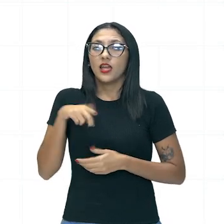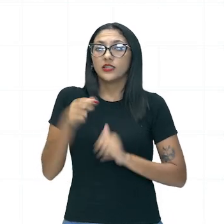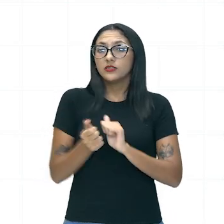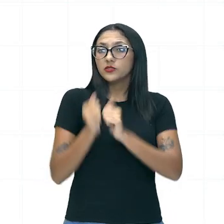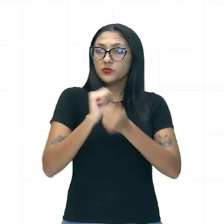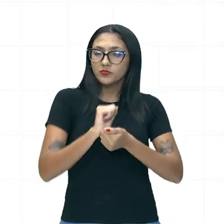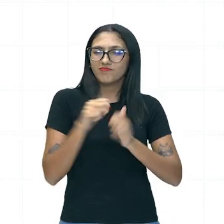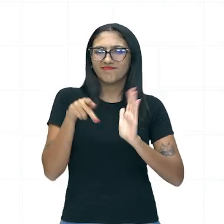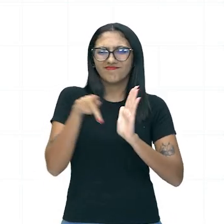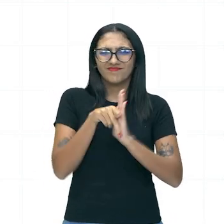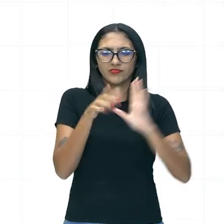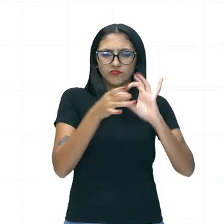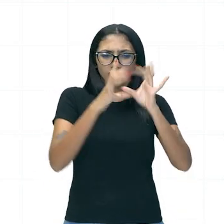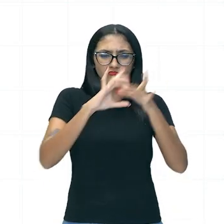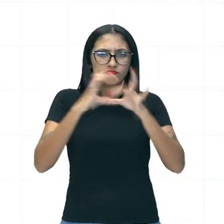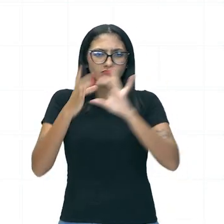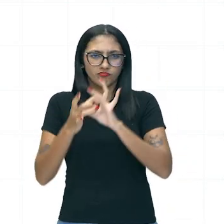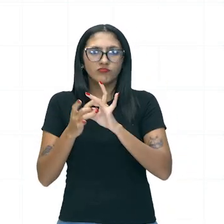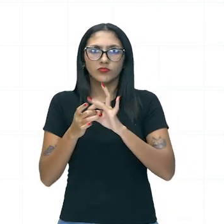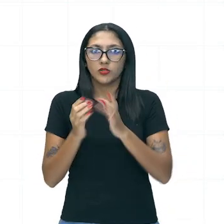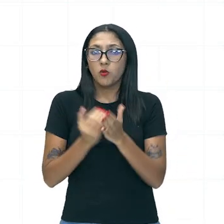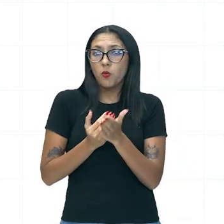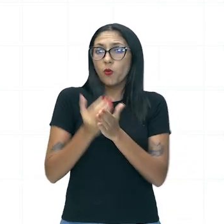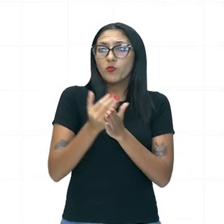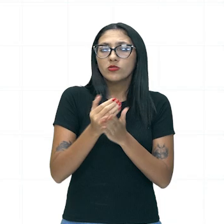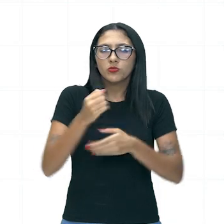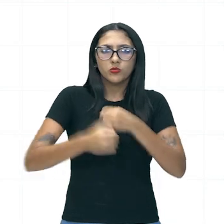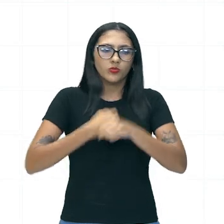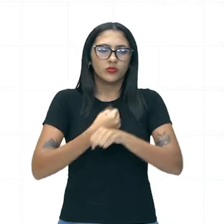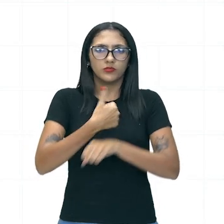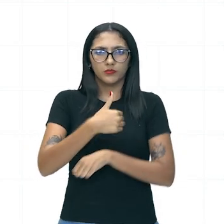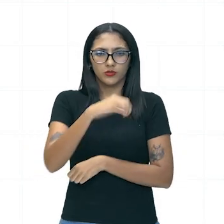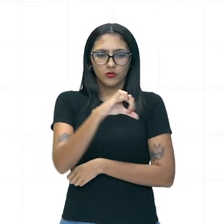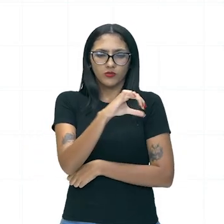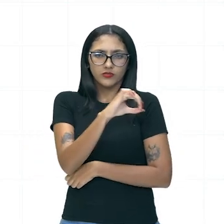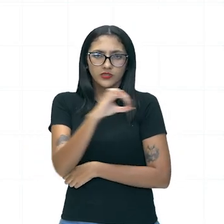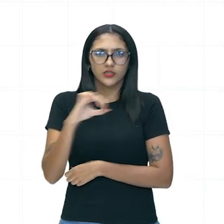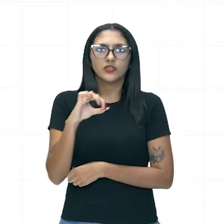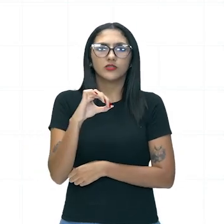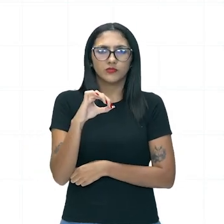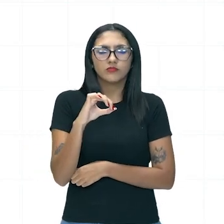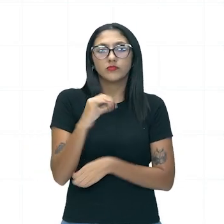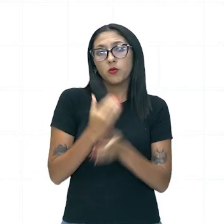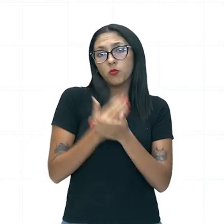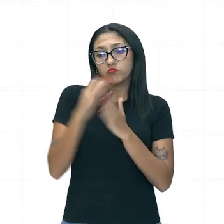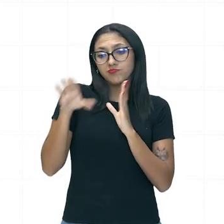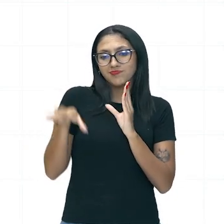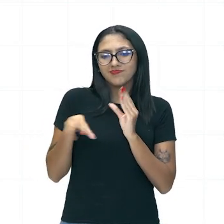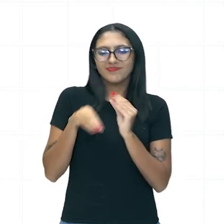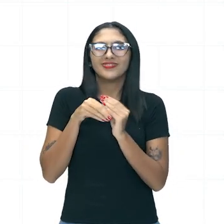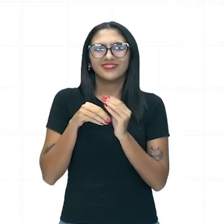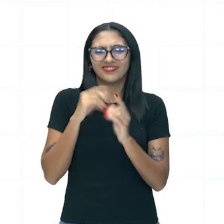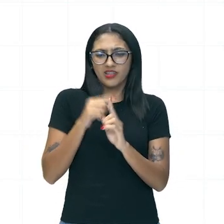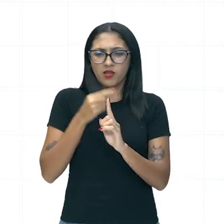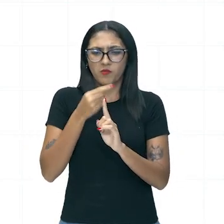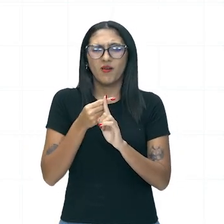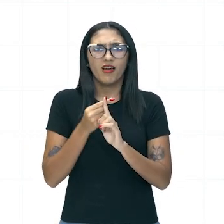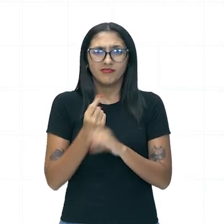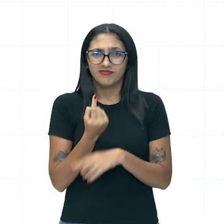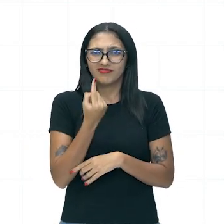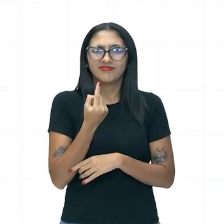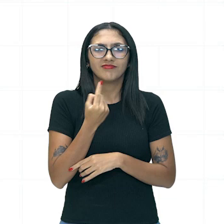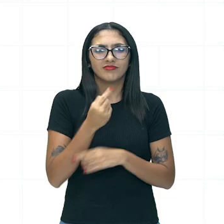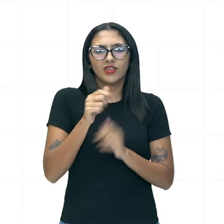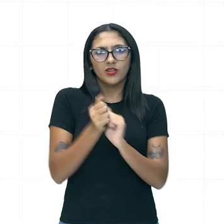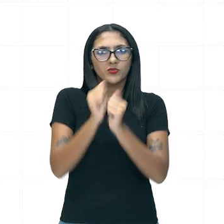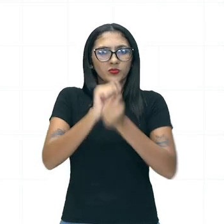ele começou ali em 1900, né, com a entrada do esporte nos Jogos Olímpicos, por conta